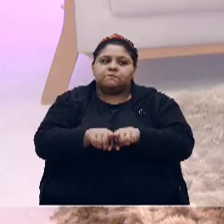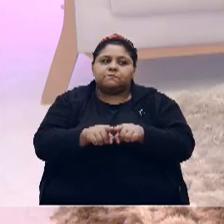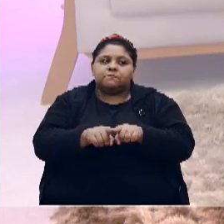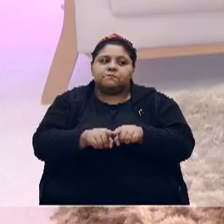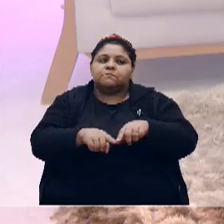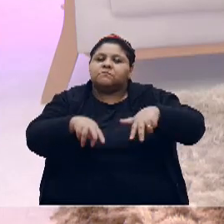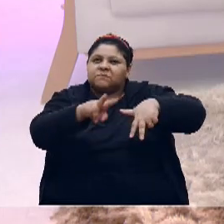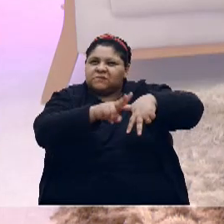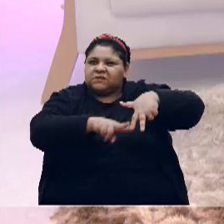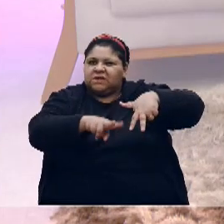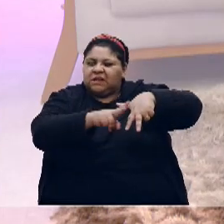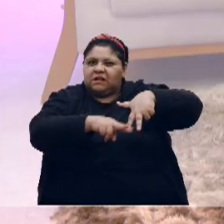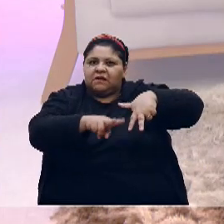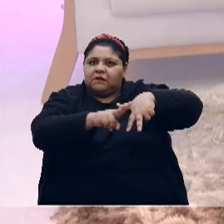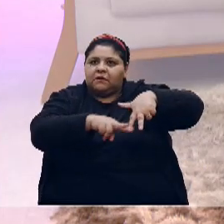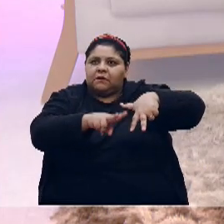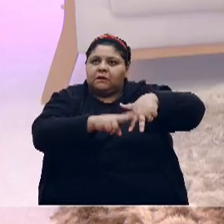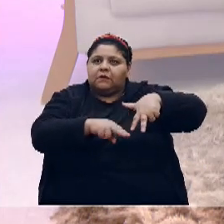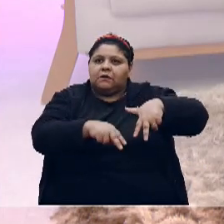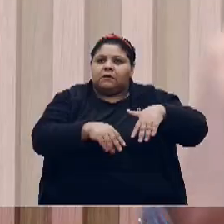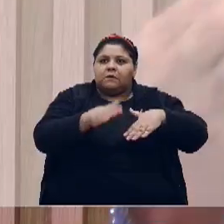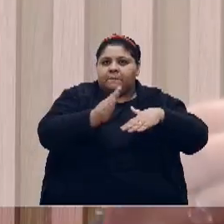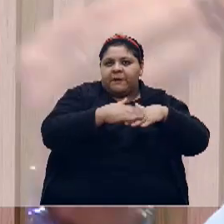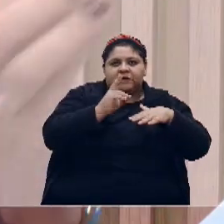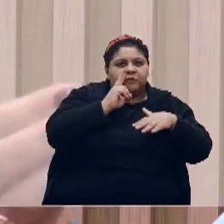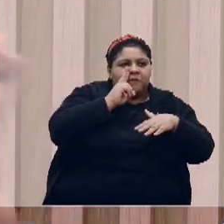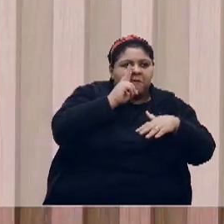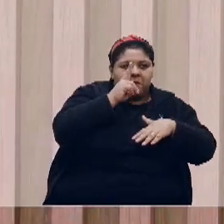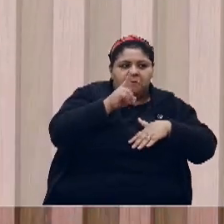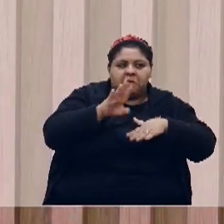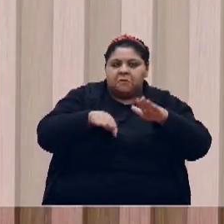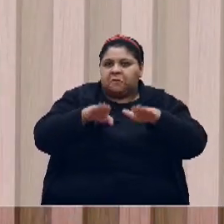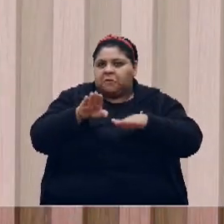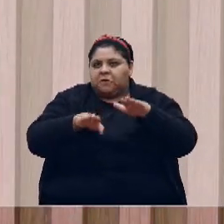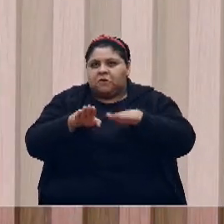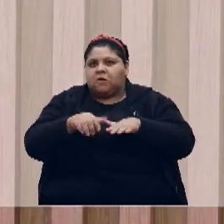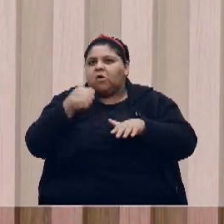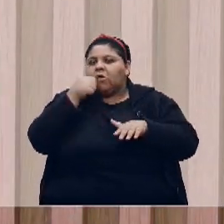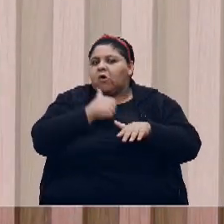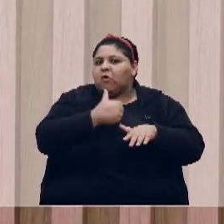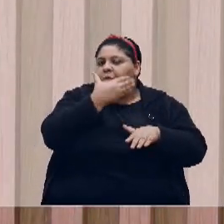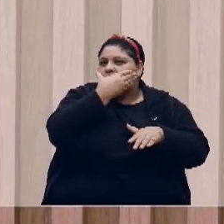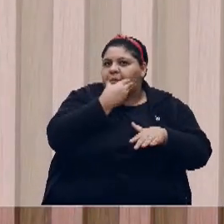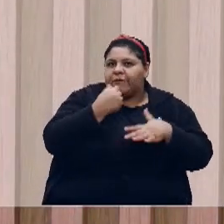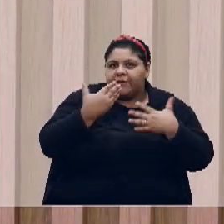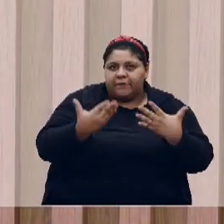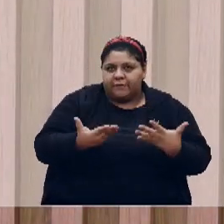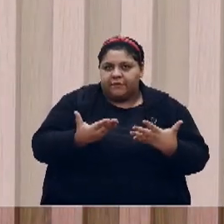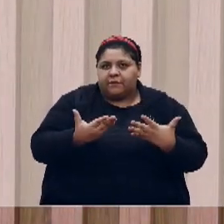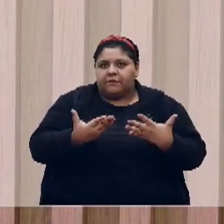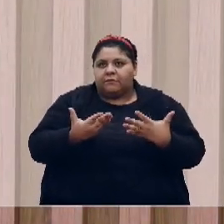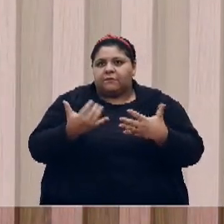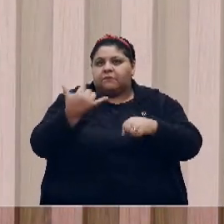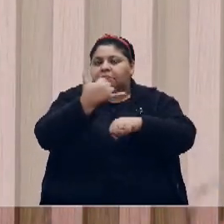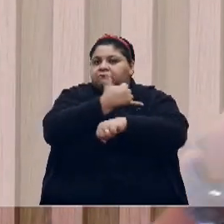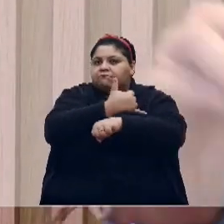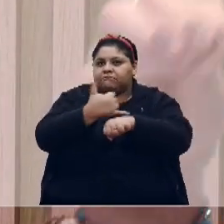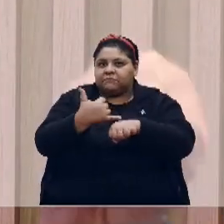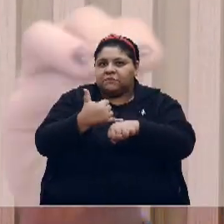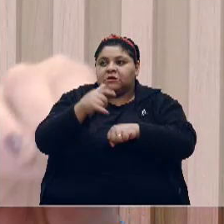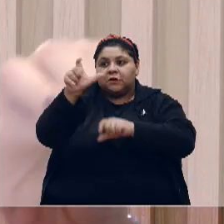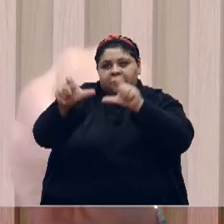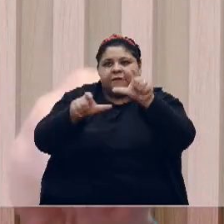um pouco mais resiliente, um pouco menos resiliente. Exato. E não por ser homem ou mulher, né? Acho que tem coisas que não passam por gênero. E as